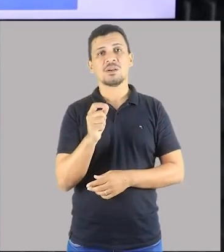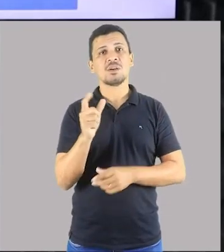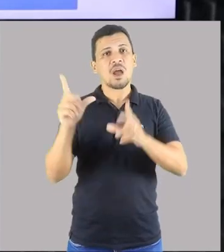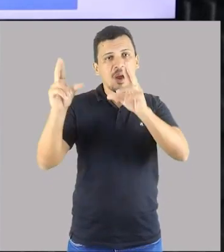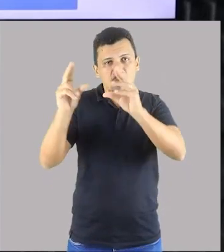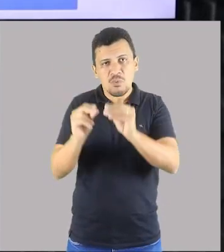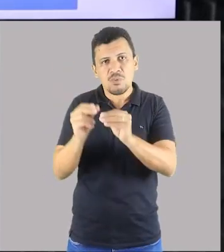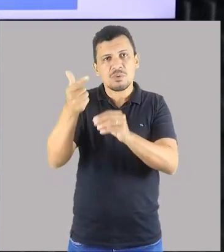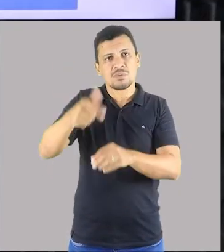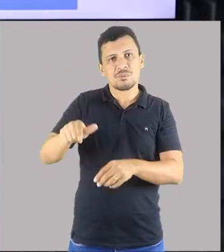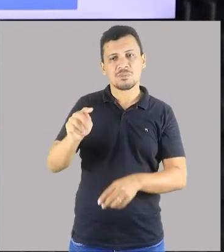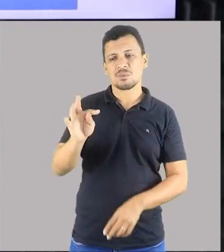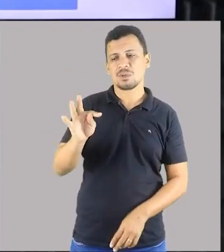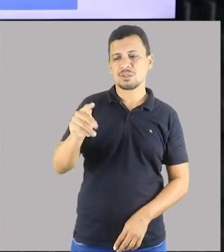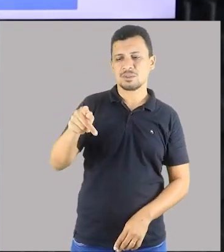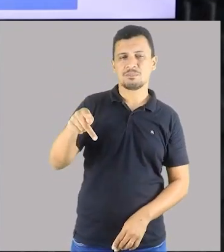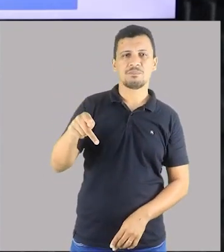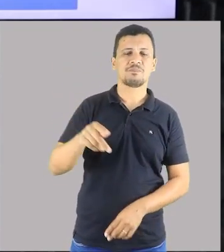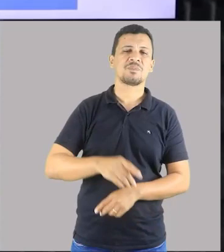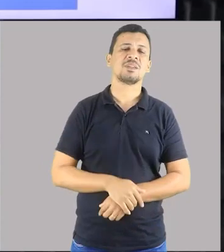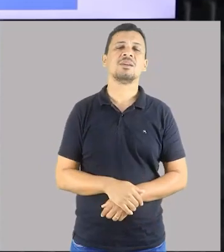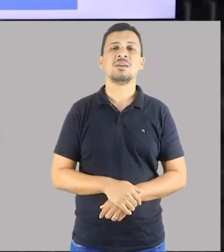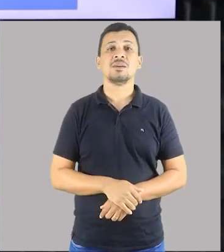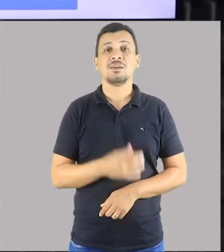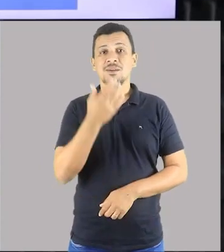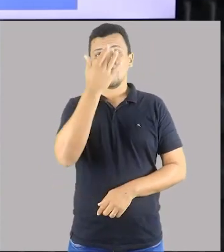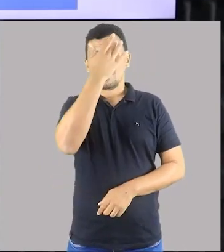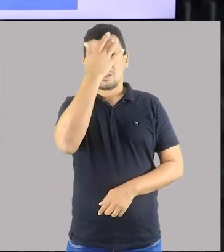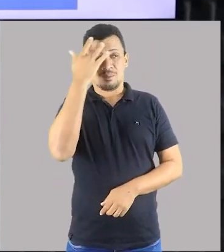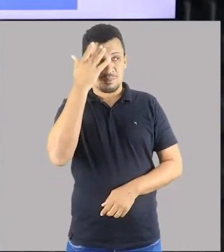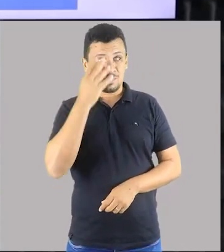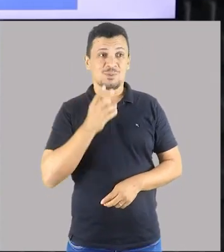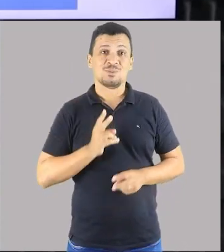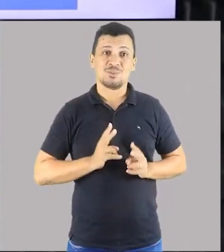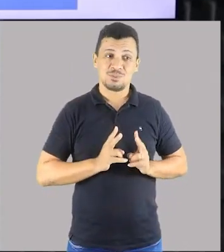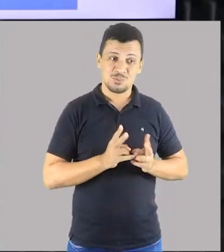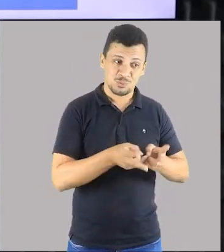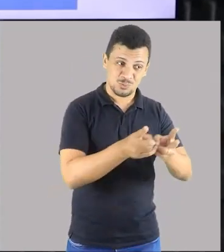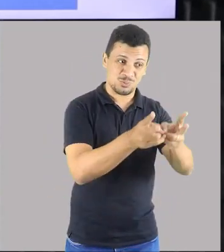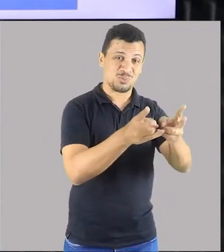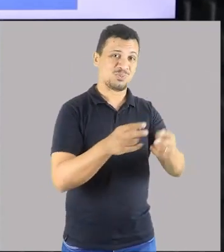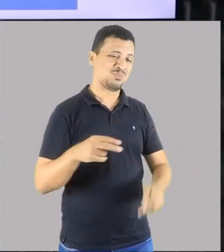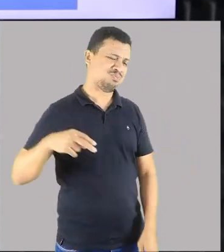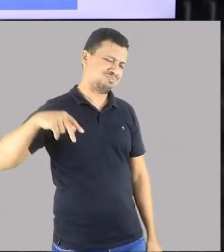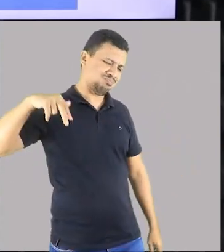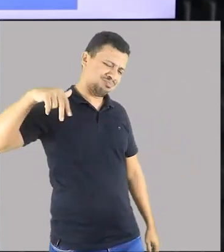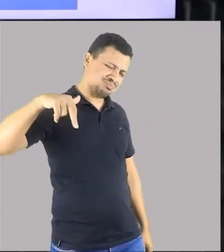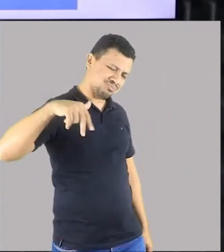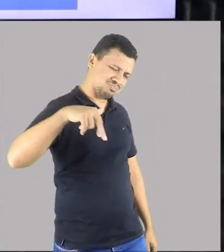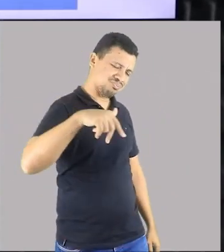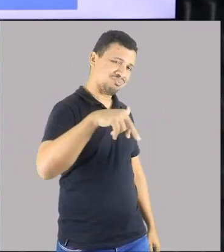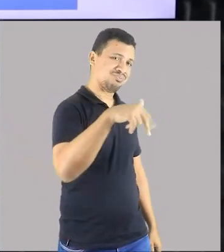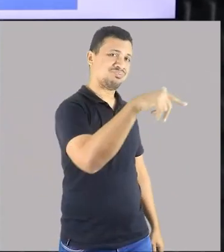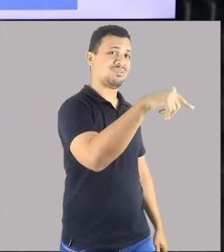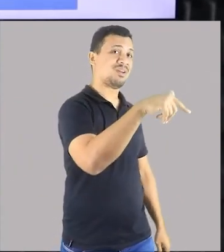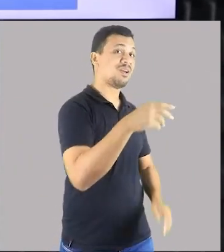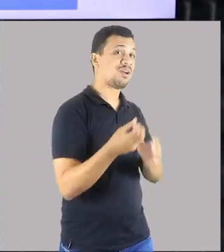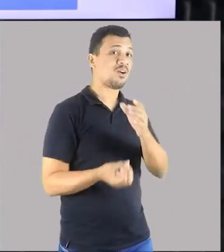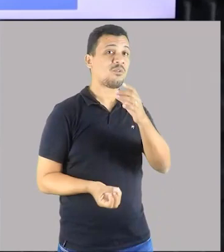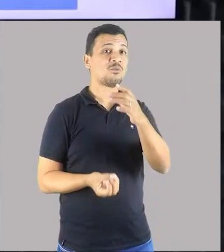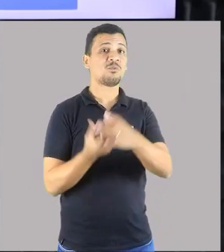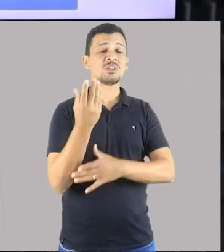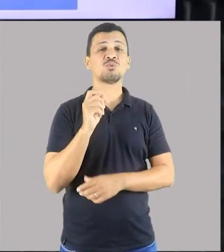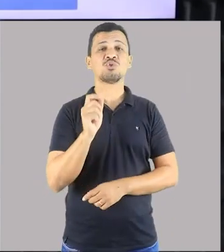ATP. E aí, esse indivíduo continua se movimentando, a gente vai entrar na via oxidativa,